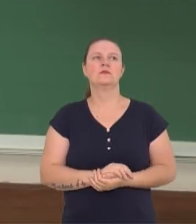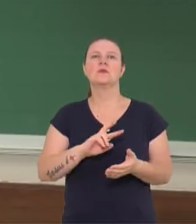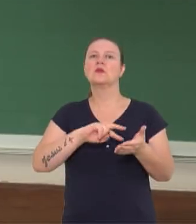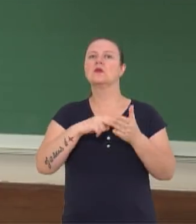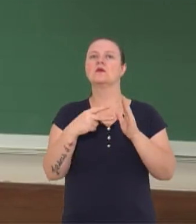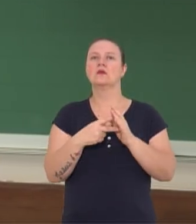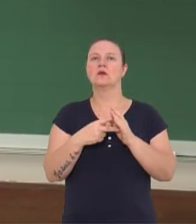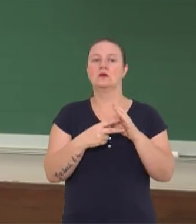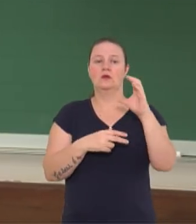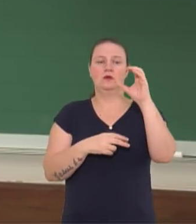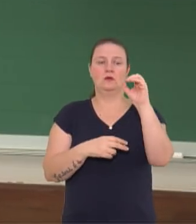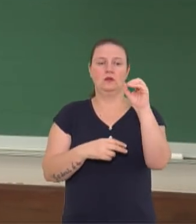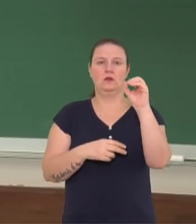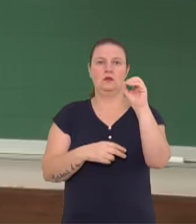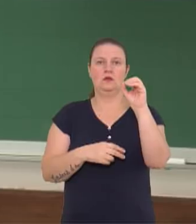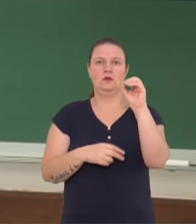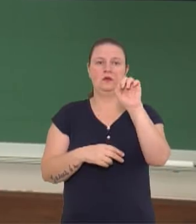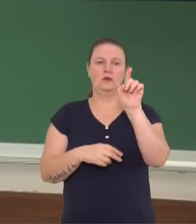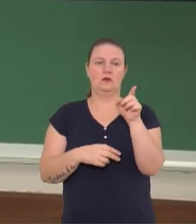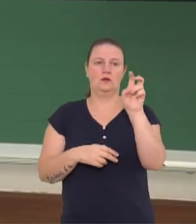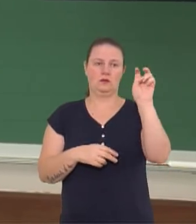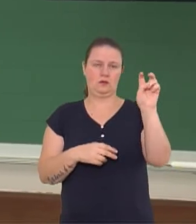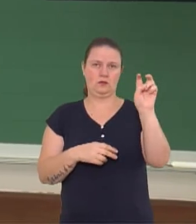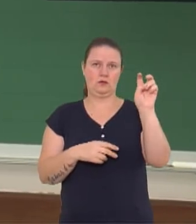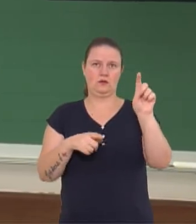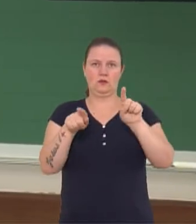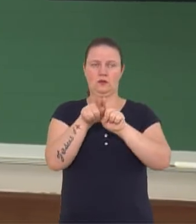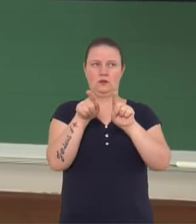aqui vai virar 5